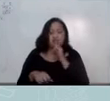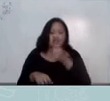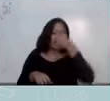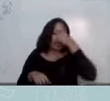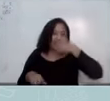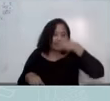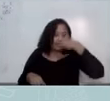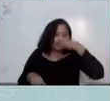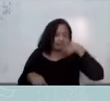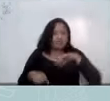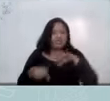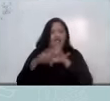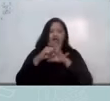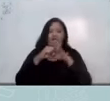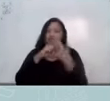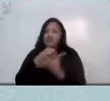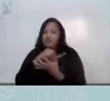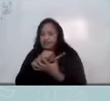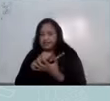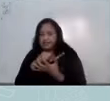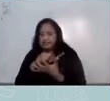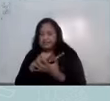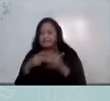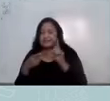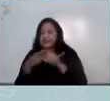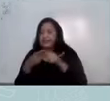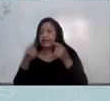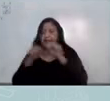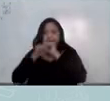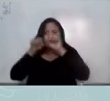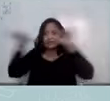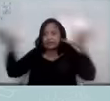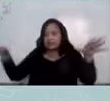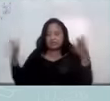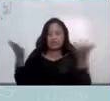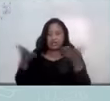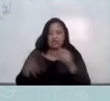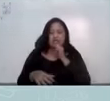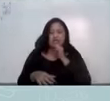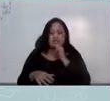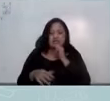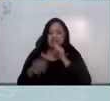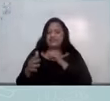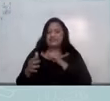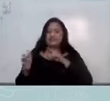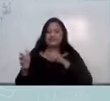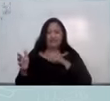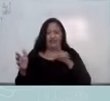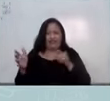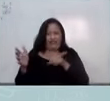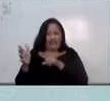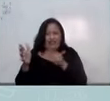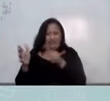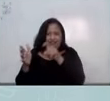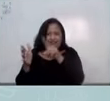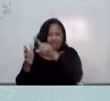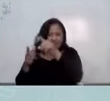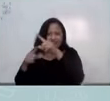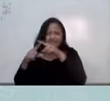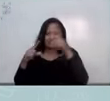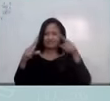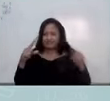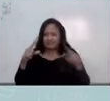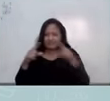própria Covid-19, né, que estamos aí no meio dessa pandemia, é um exemplo, verminose, enfim, toda doença que a gente vai adquirir, que a gente